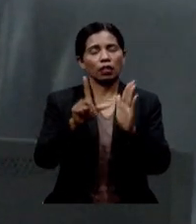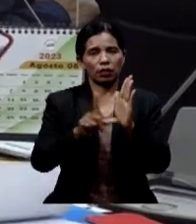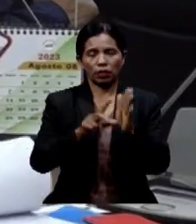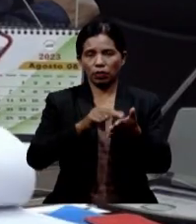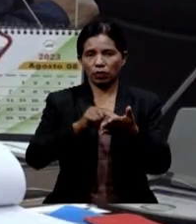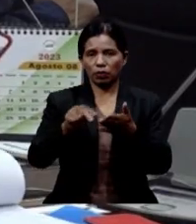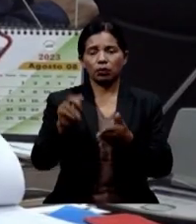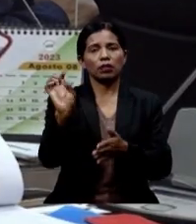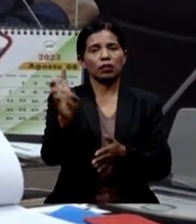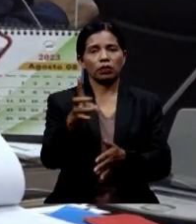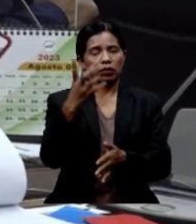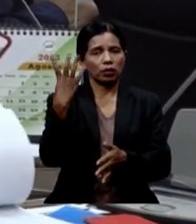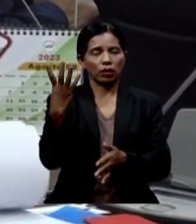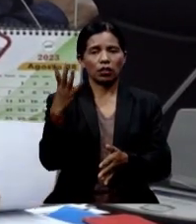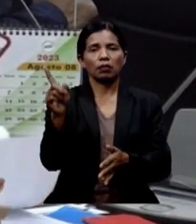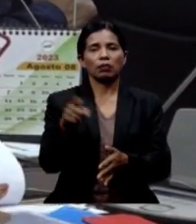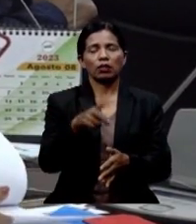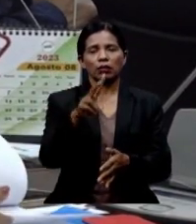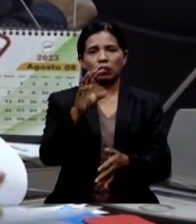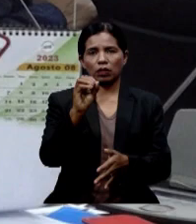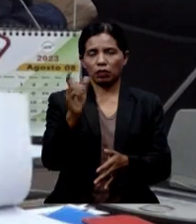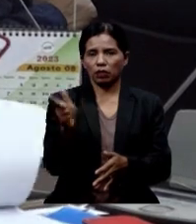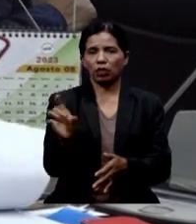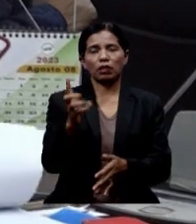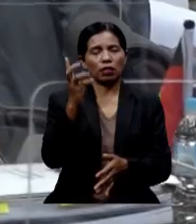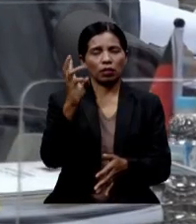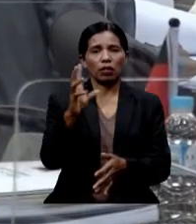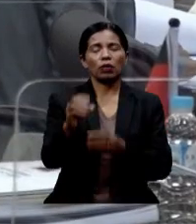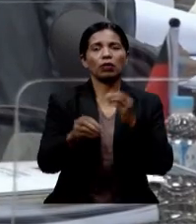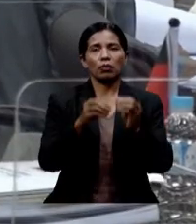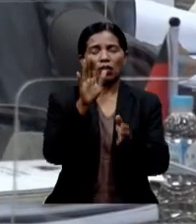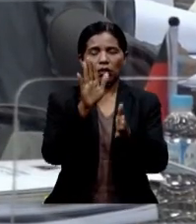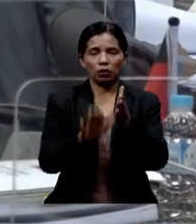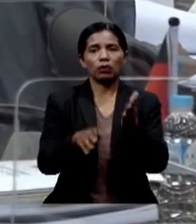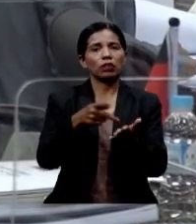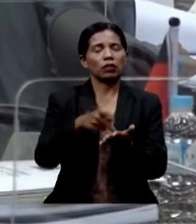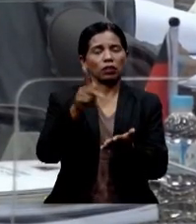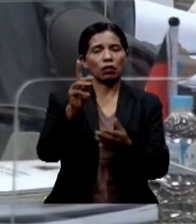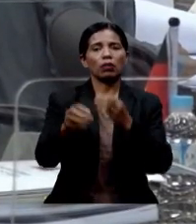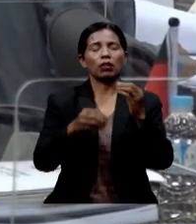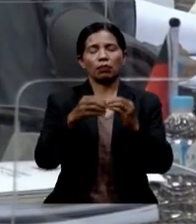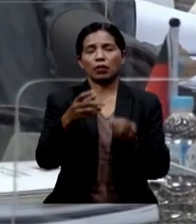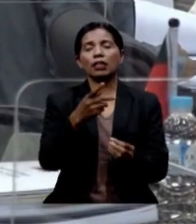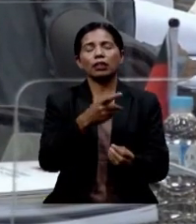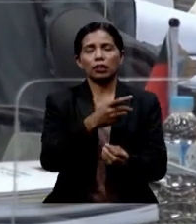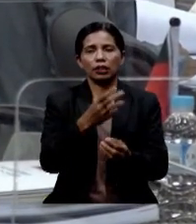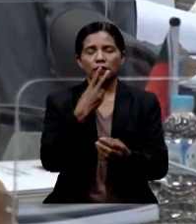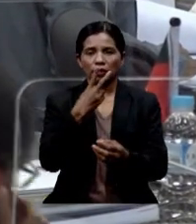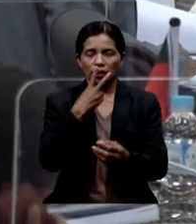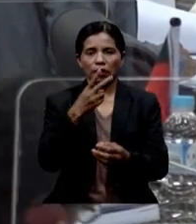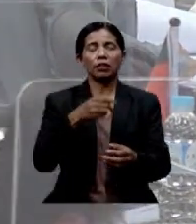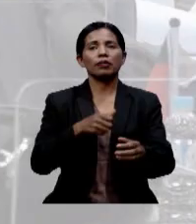número sanulu recinat para rigor ruar sanulu recinen com a bahatun taxa imposto para tabaco. E cigarro seria ilegal,